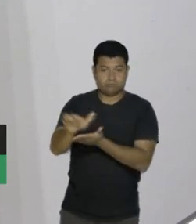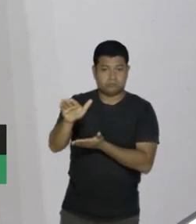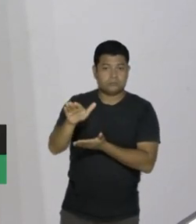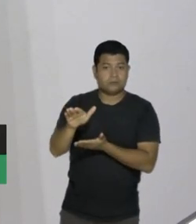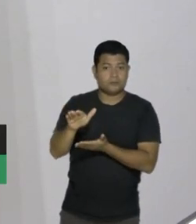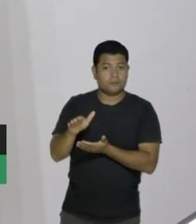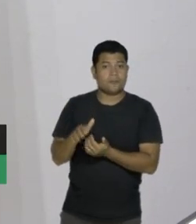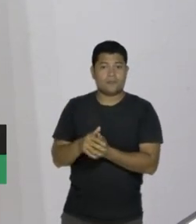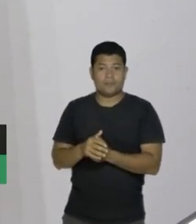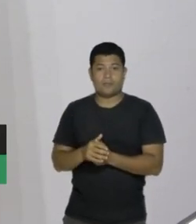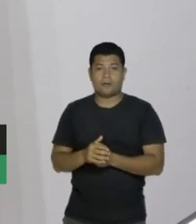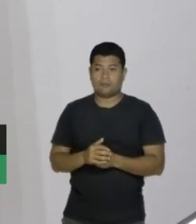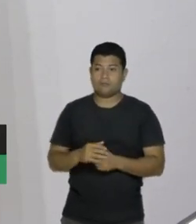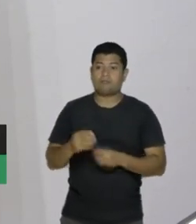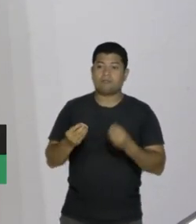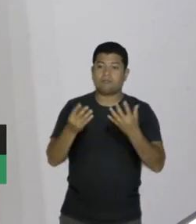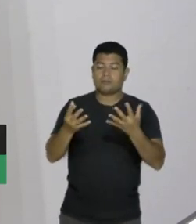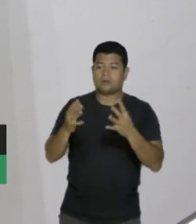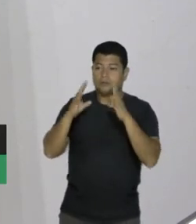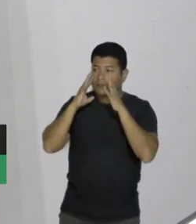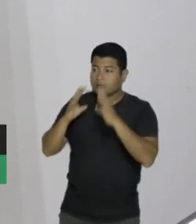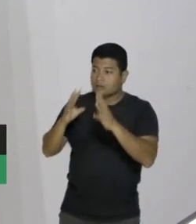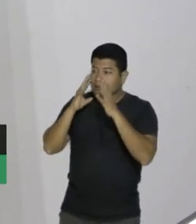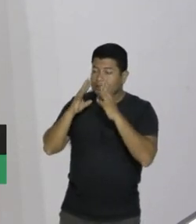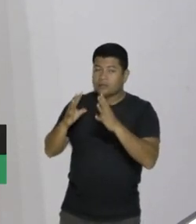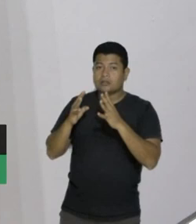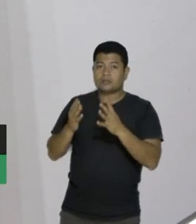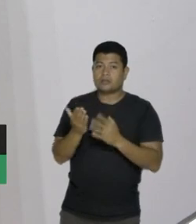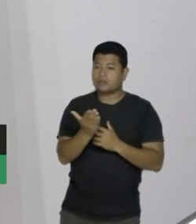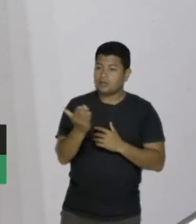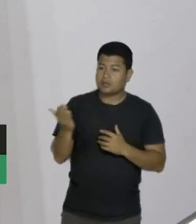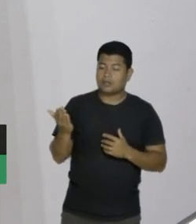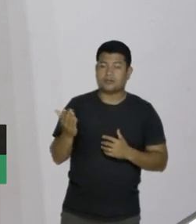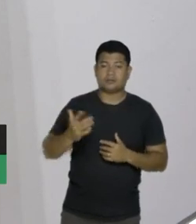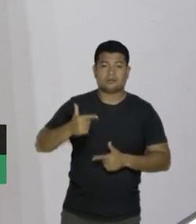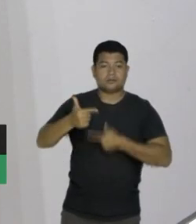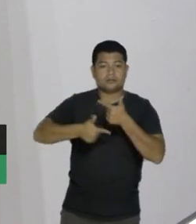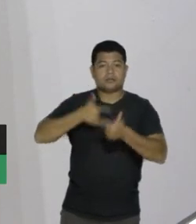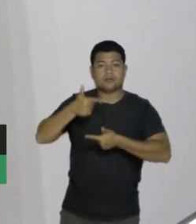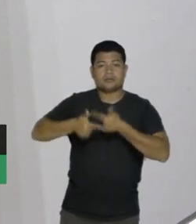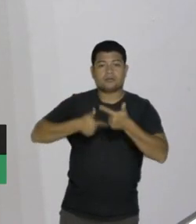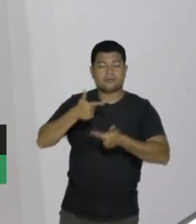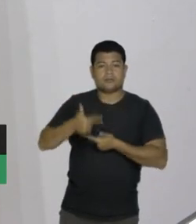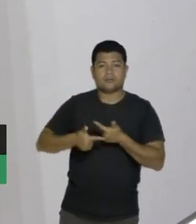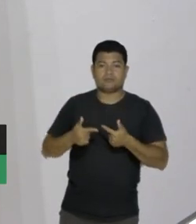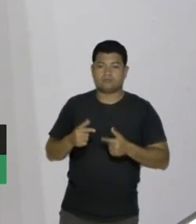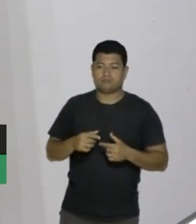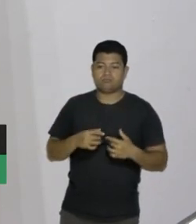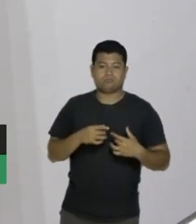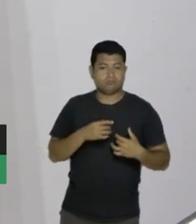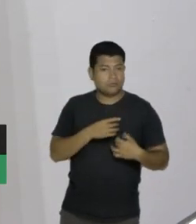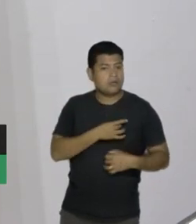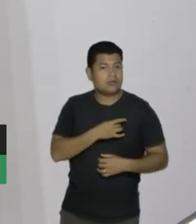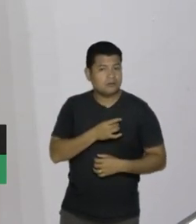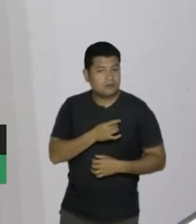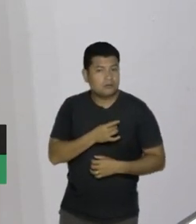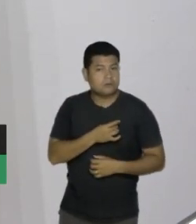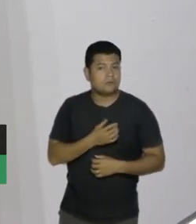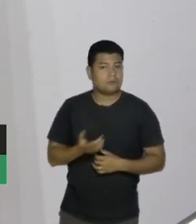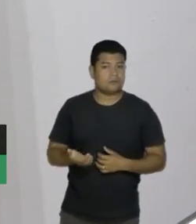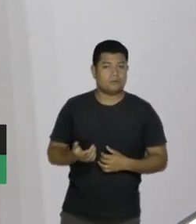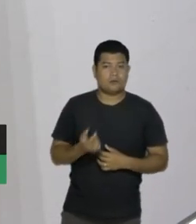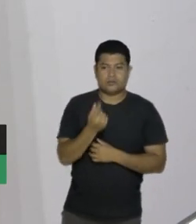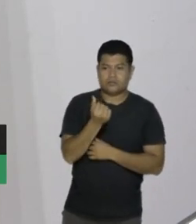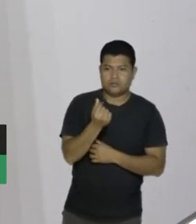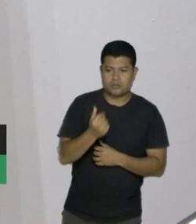escutar as demandas dessas meninas que fazem um trabalho voluntário extraordinário gastando o seu próprio dinheiro